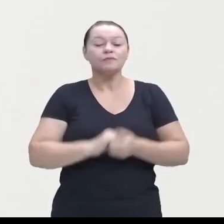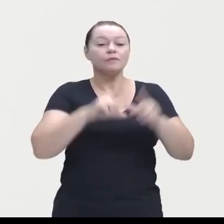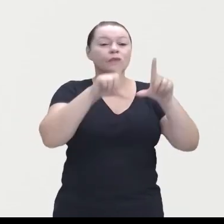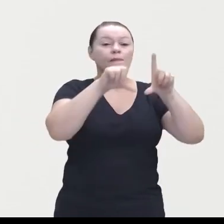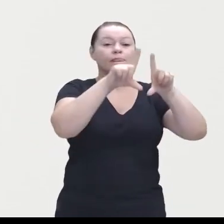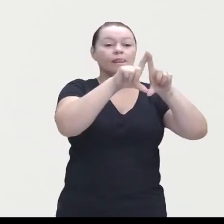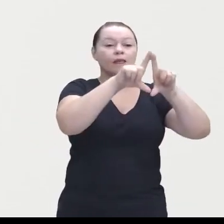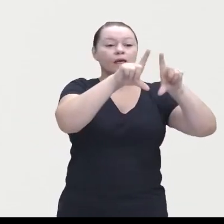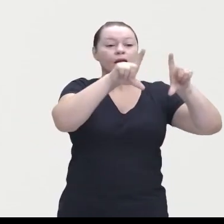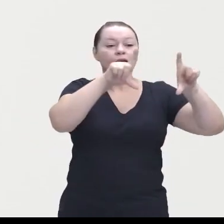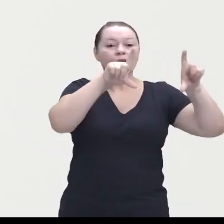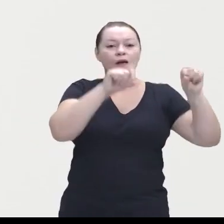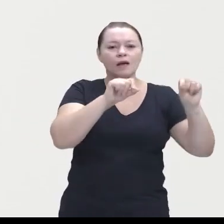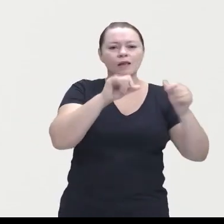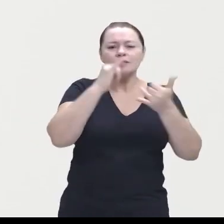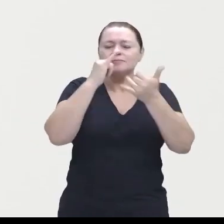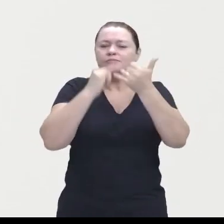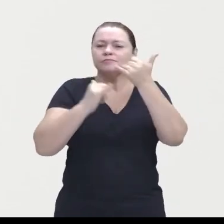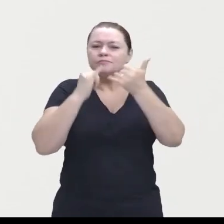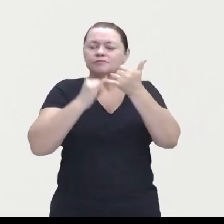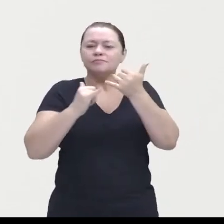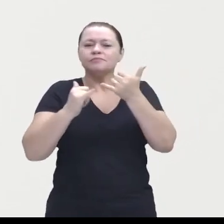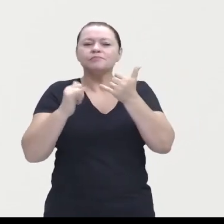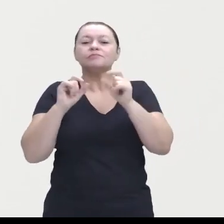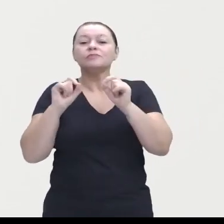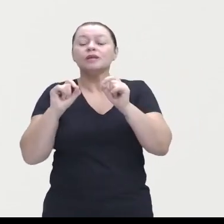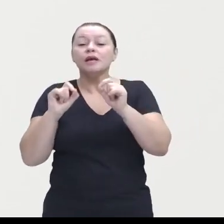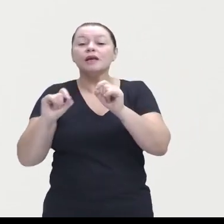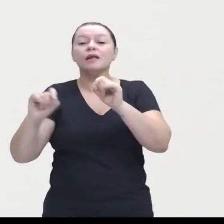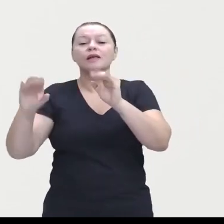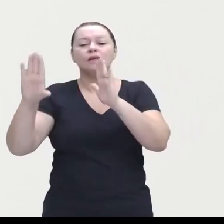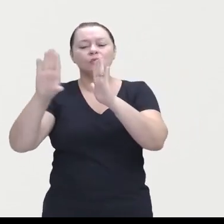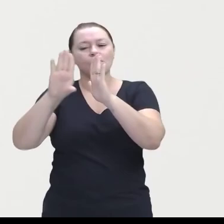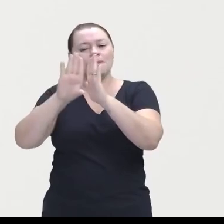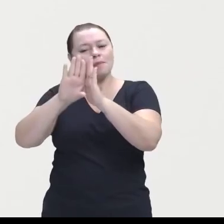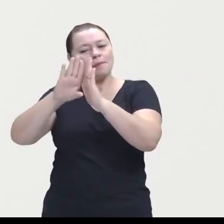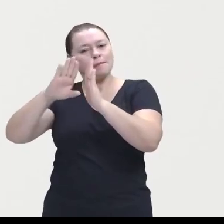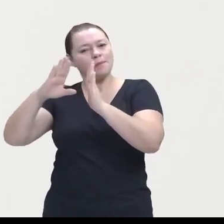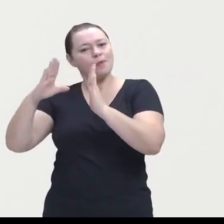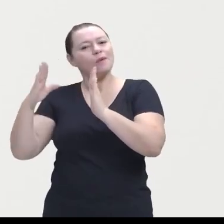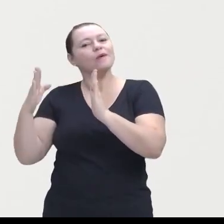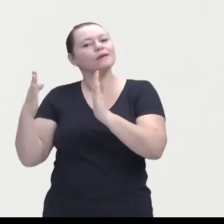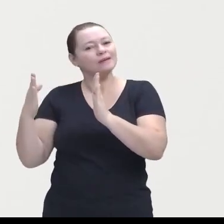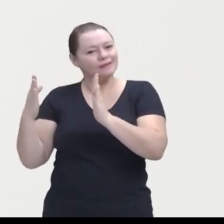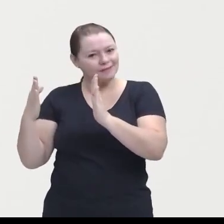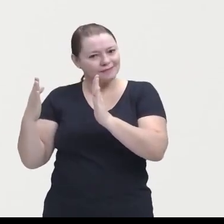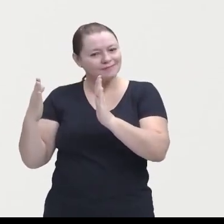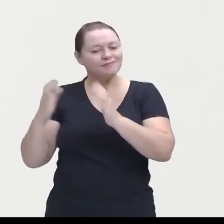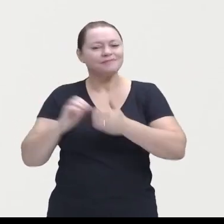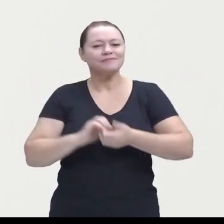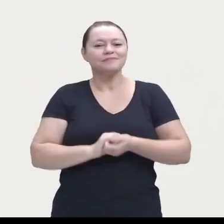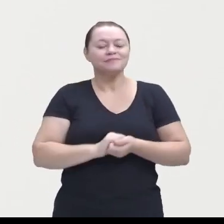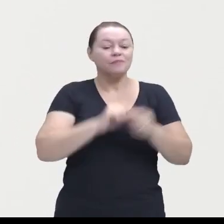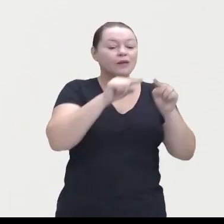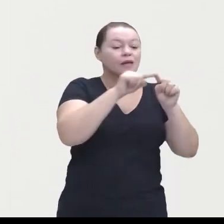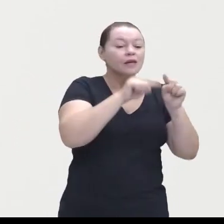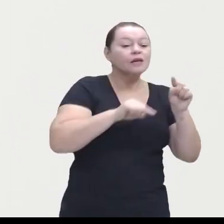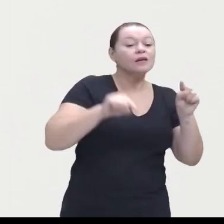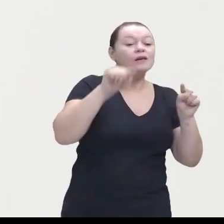Retângulo tem a aparência do formato de uma porta.